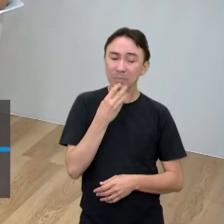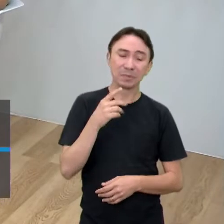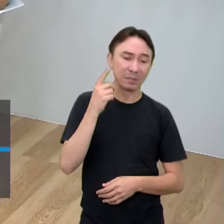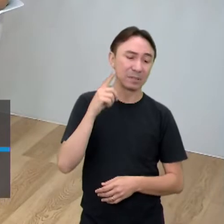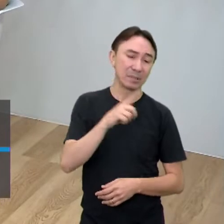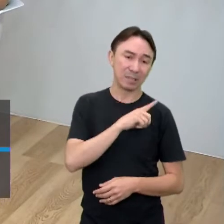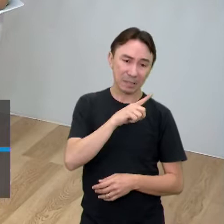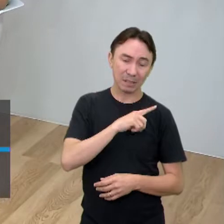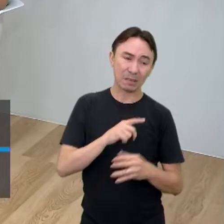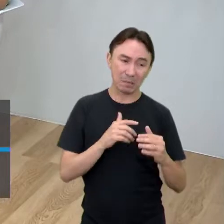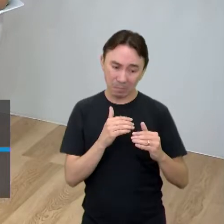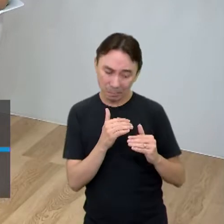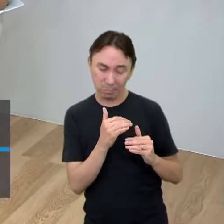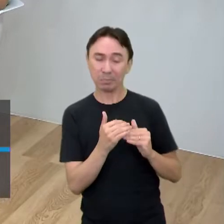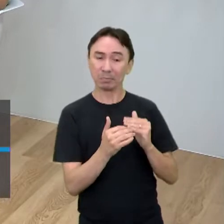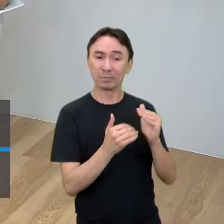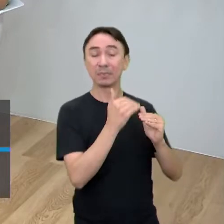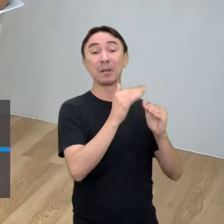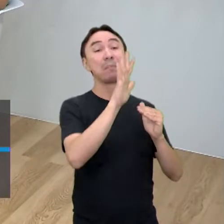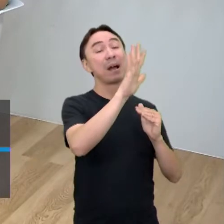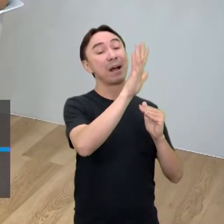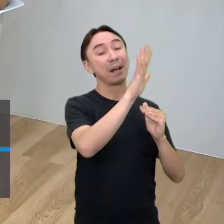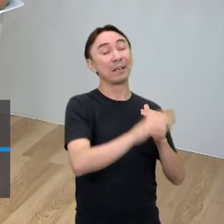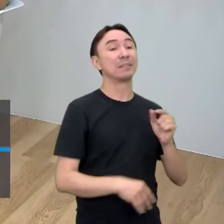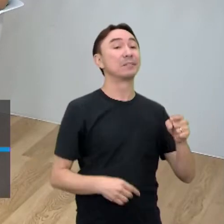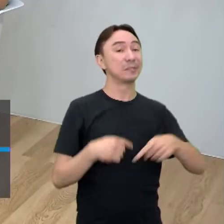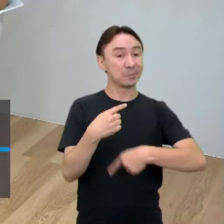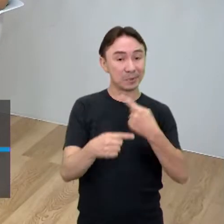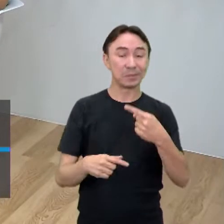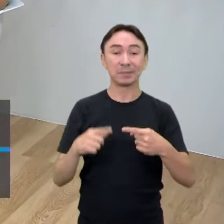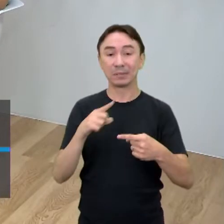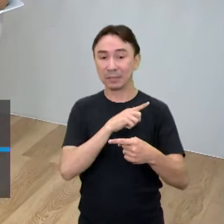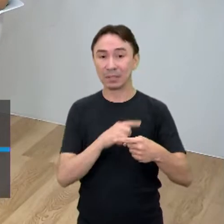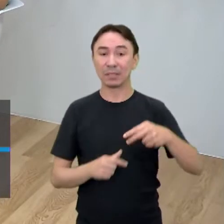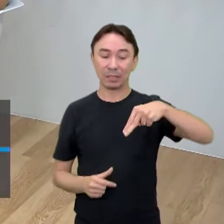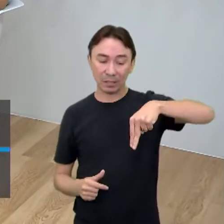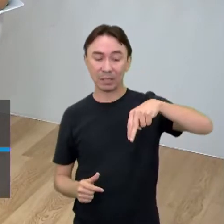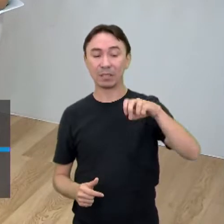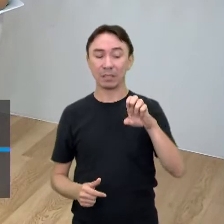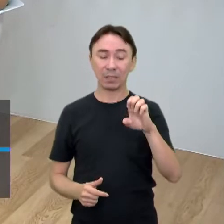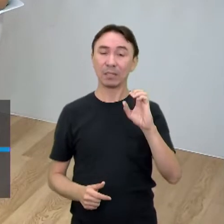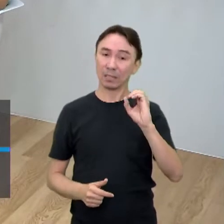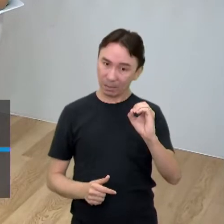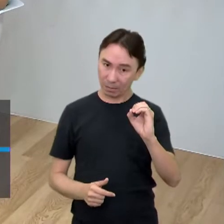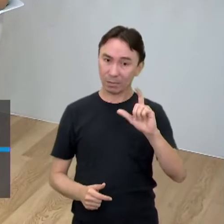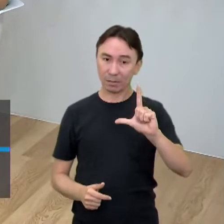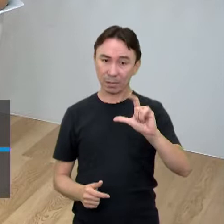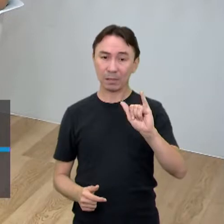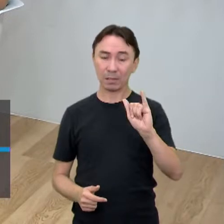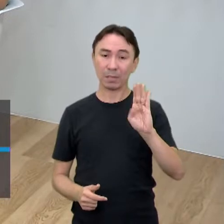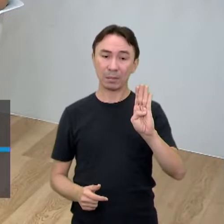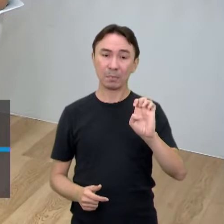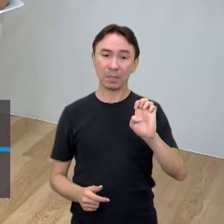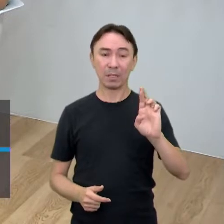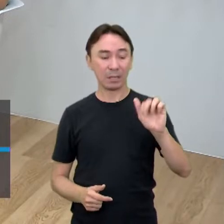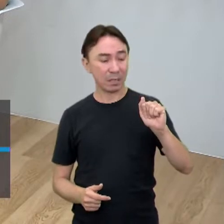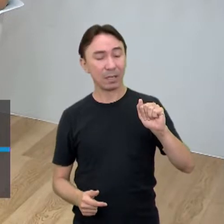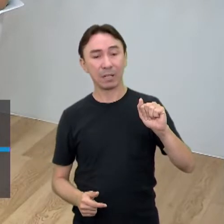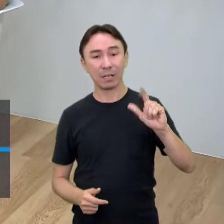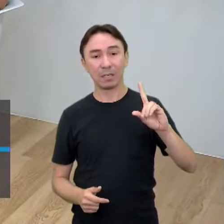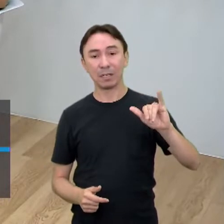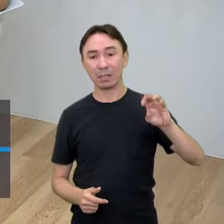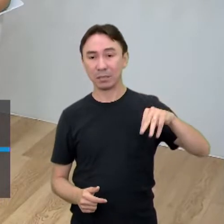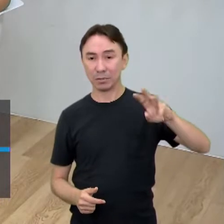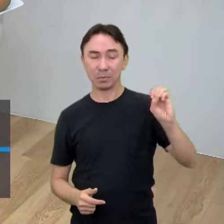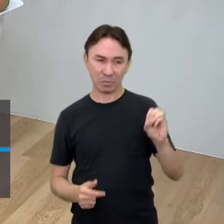a emergência do neoliberalismo começa a ficar comprometido. A gente tem que falar aqui o que a gente está... Aqui não é achismo, aqui a gente está